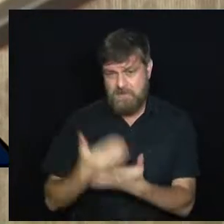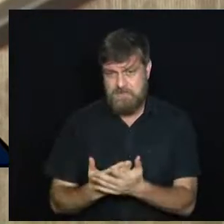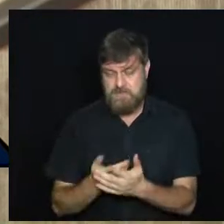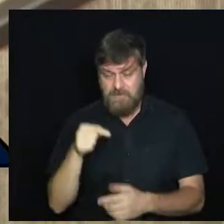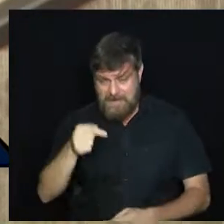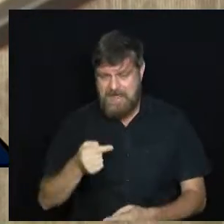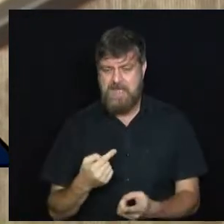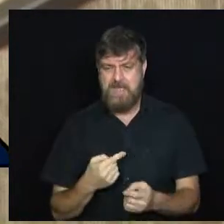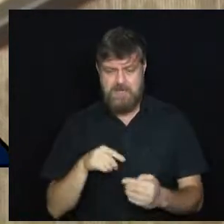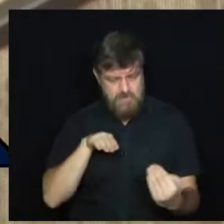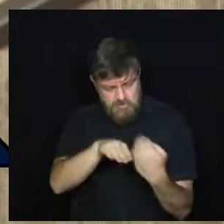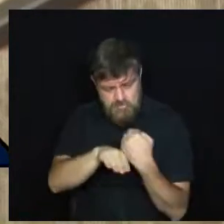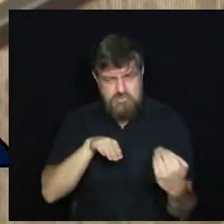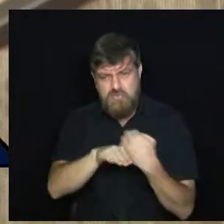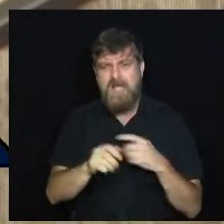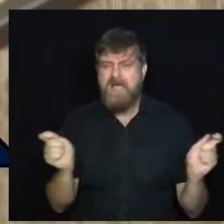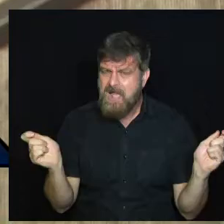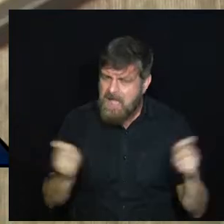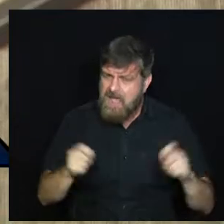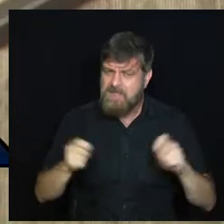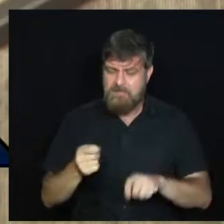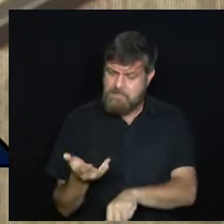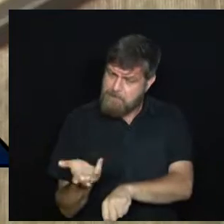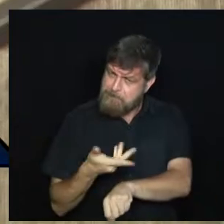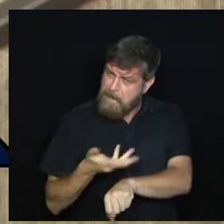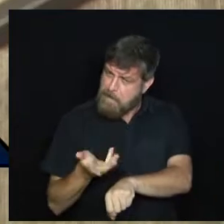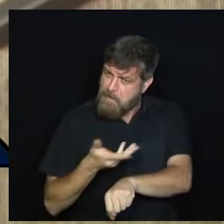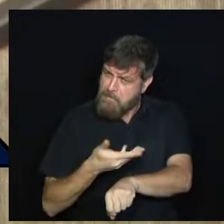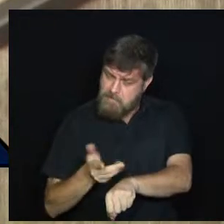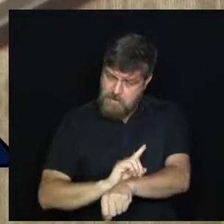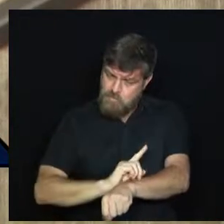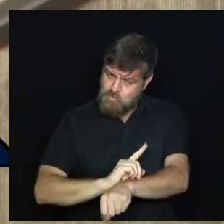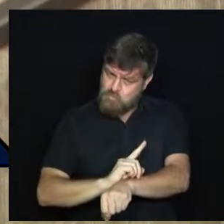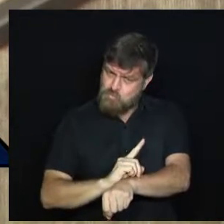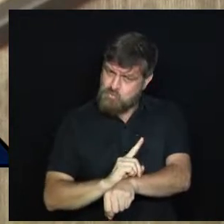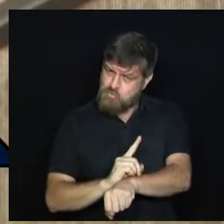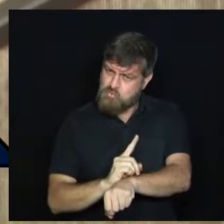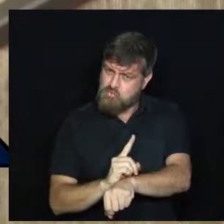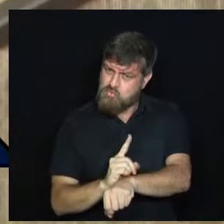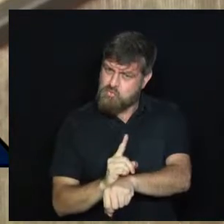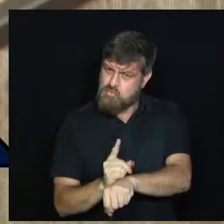Pissarrão uma pista que poderia se desenvolver uma